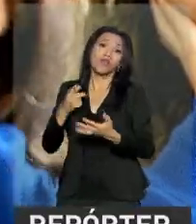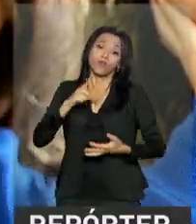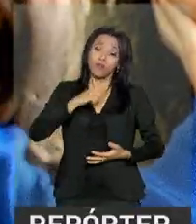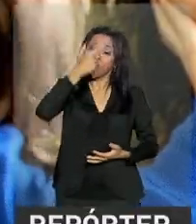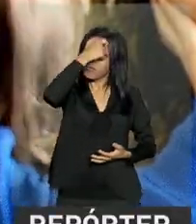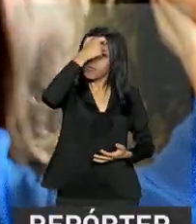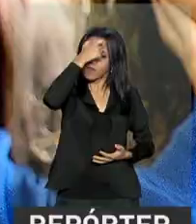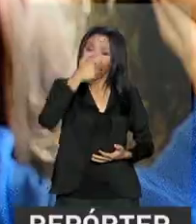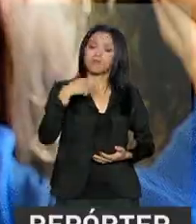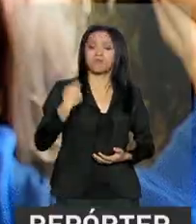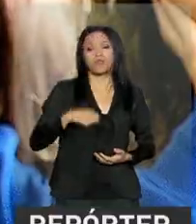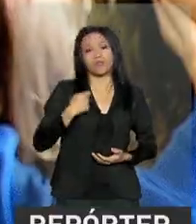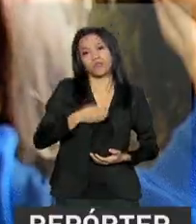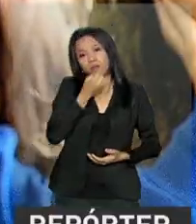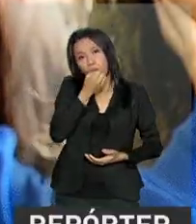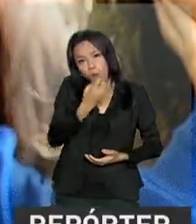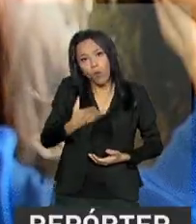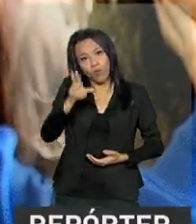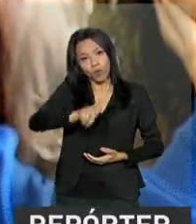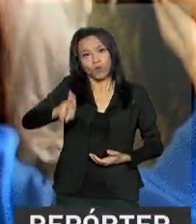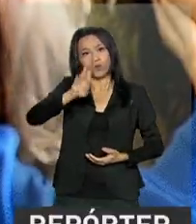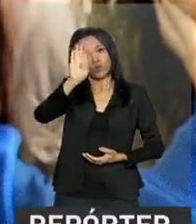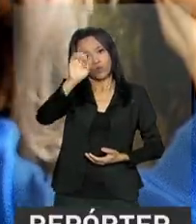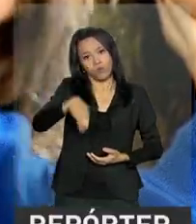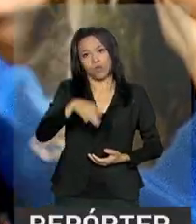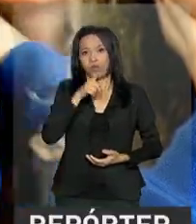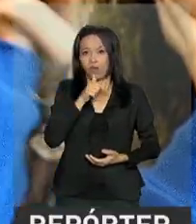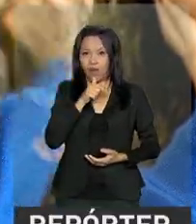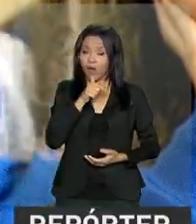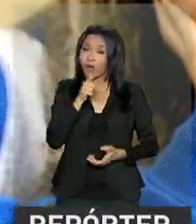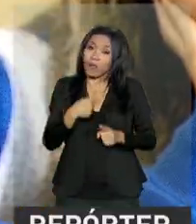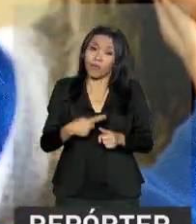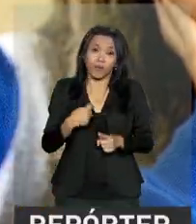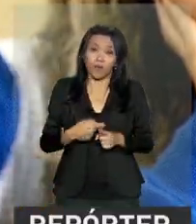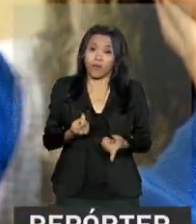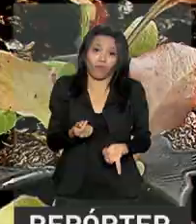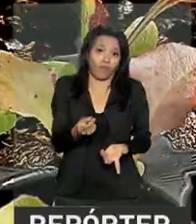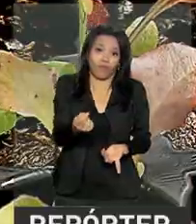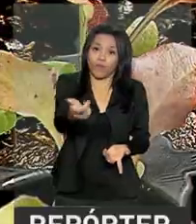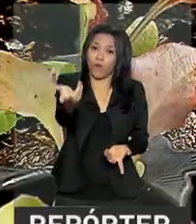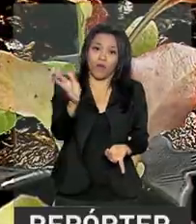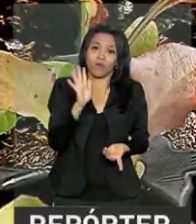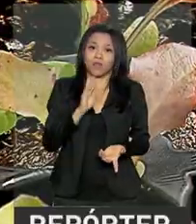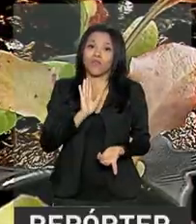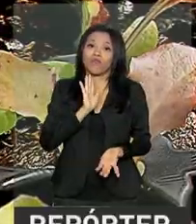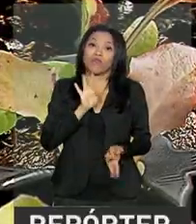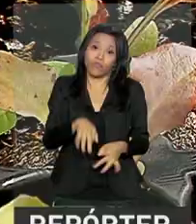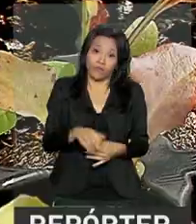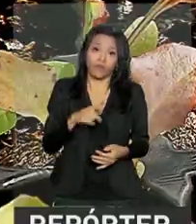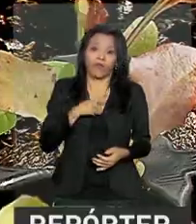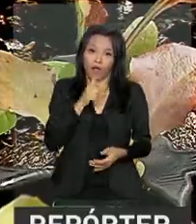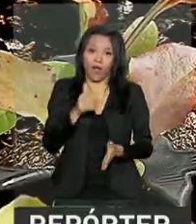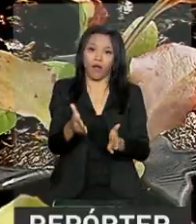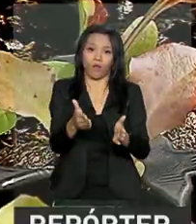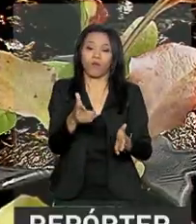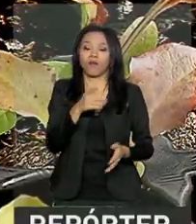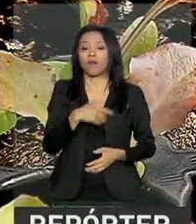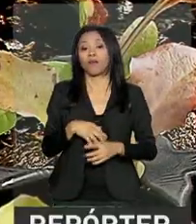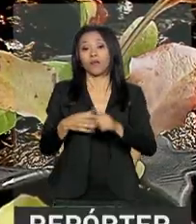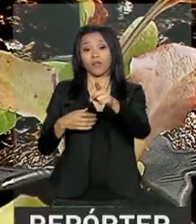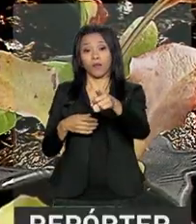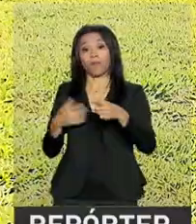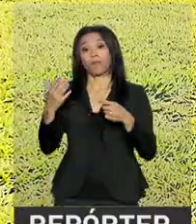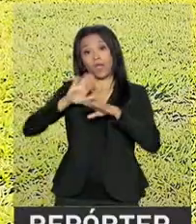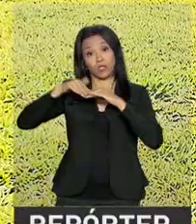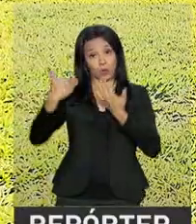ter uma boa utilização pelo fato de não ser um bem que é infinito com um legado do fórum mundial da água a